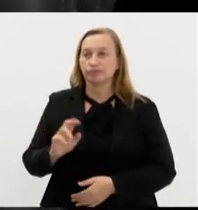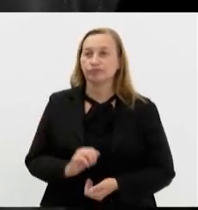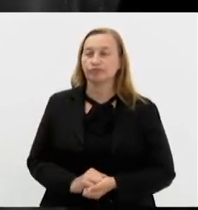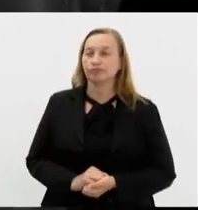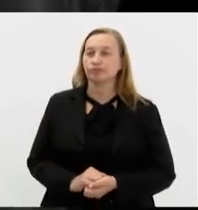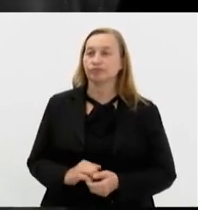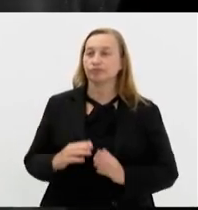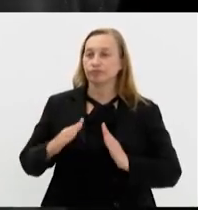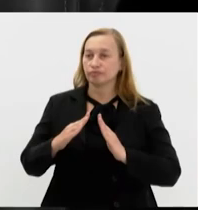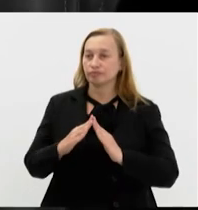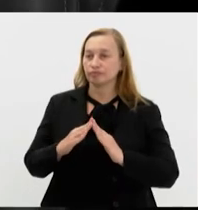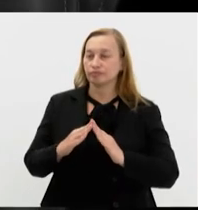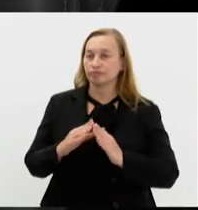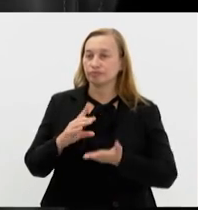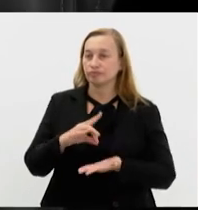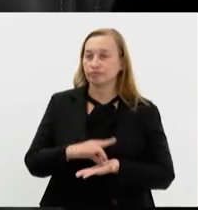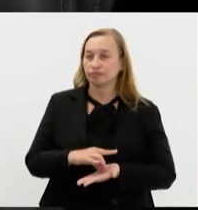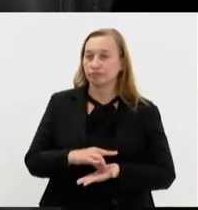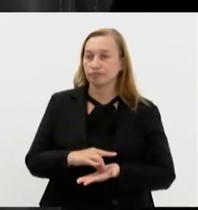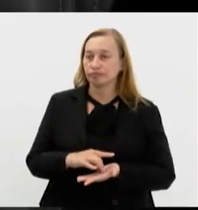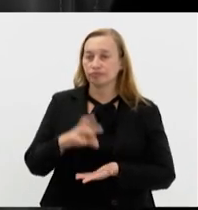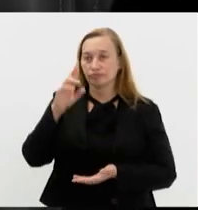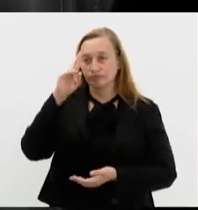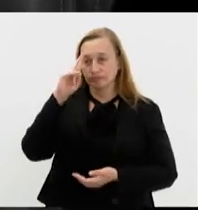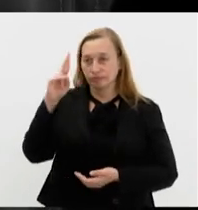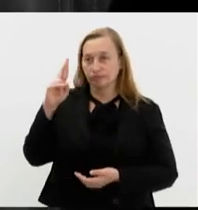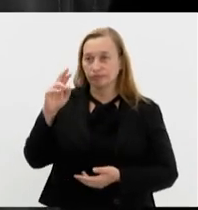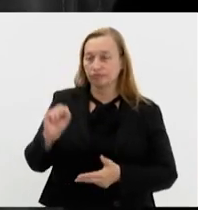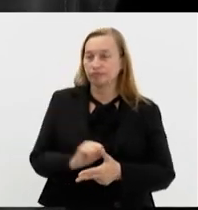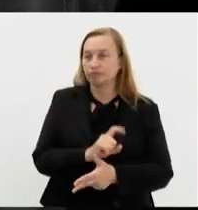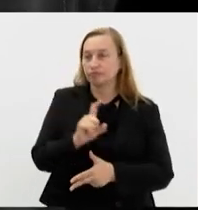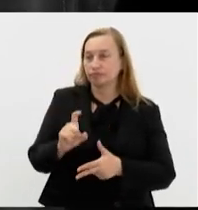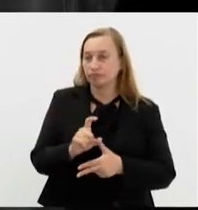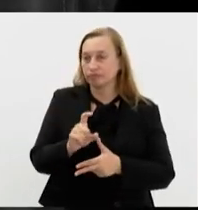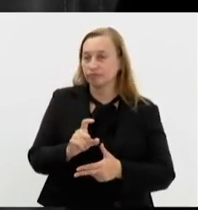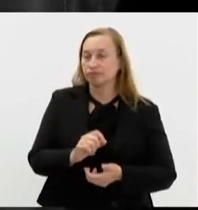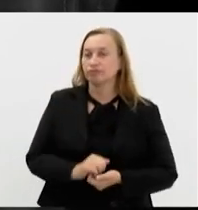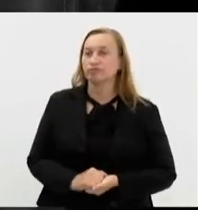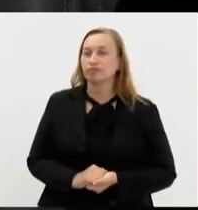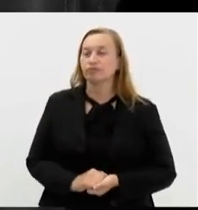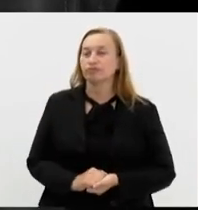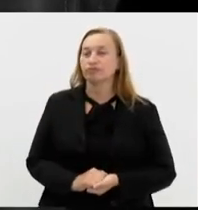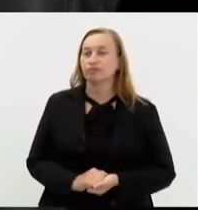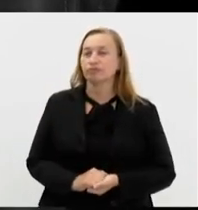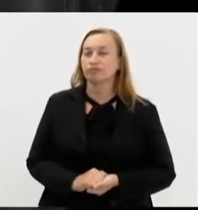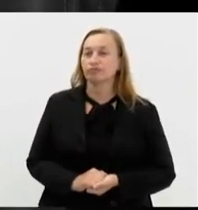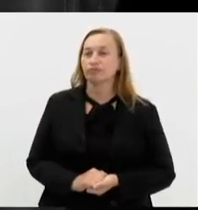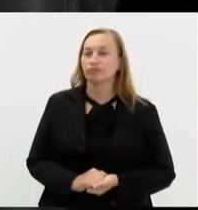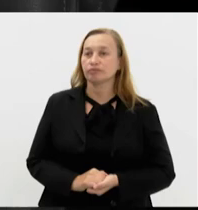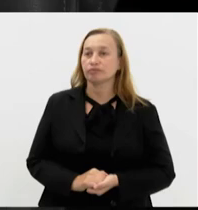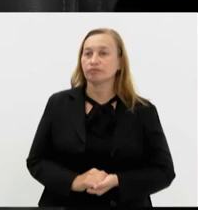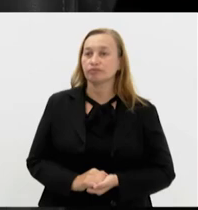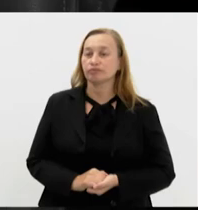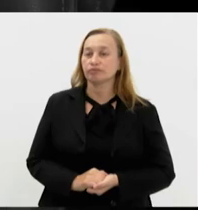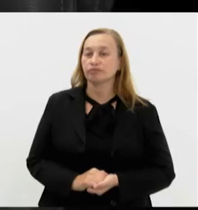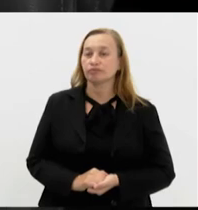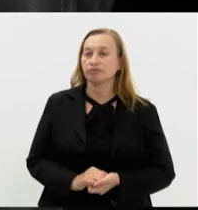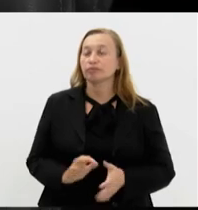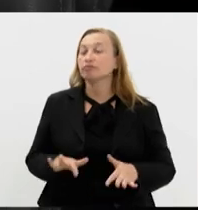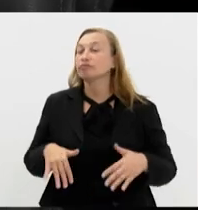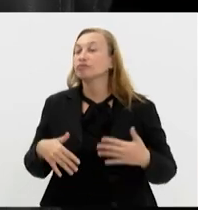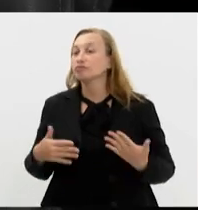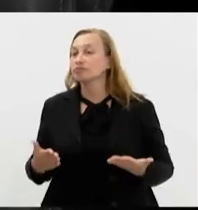residências oficiais das chefias do executivo e respectivas vices quando